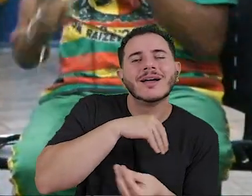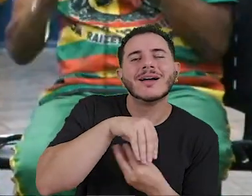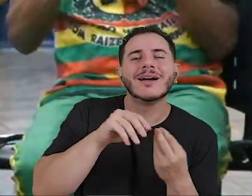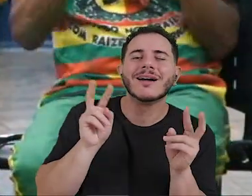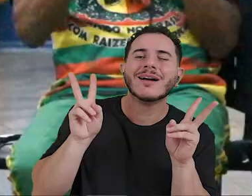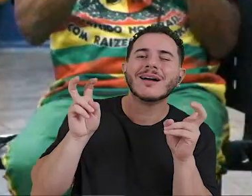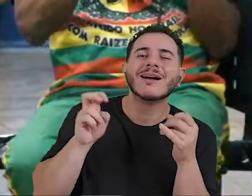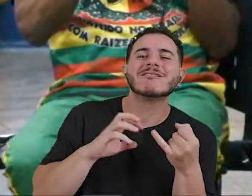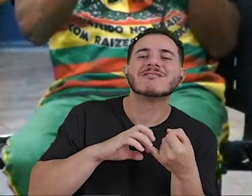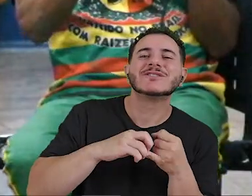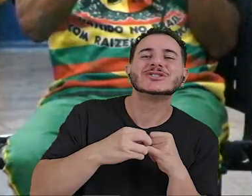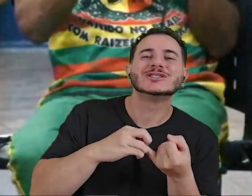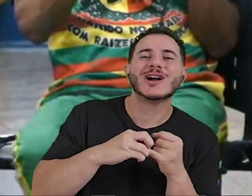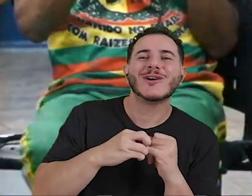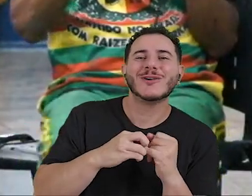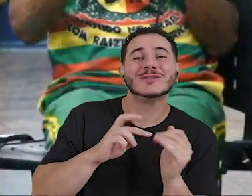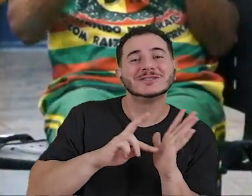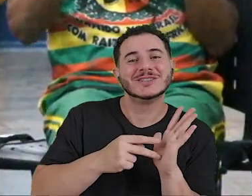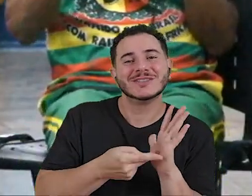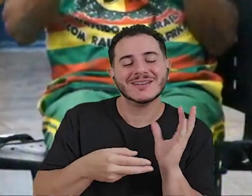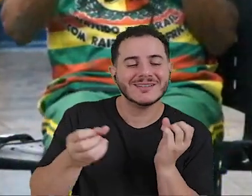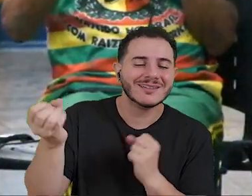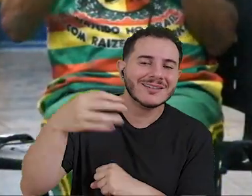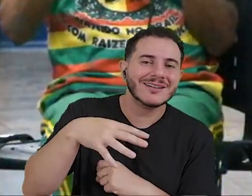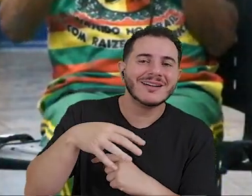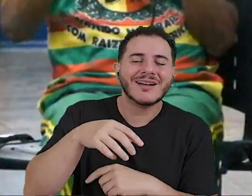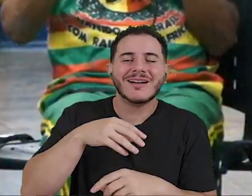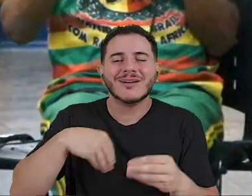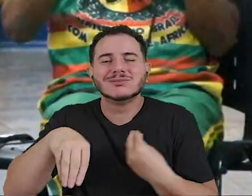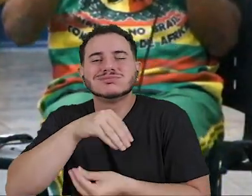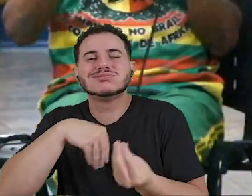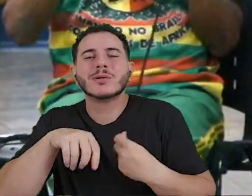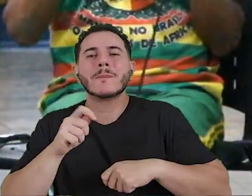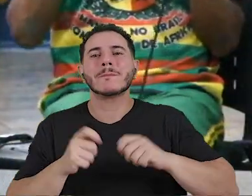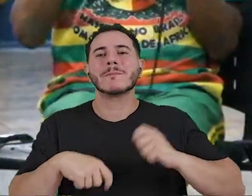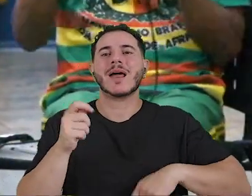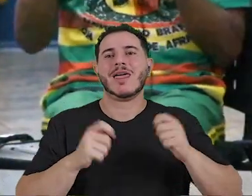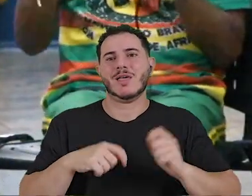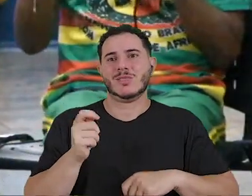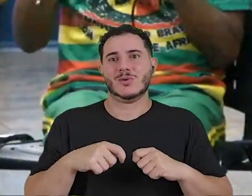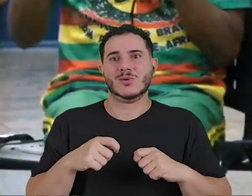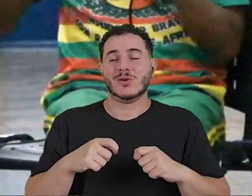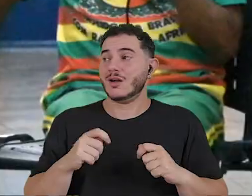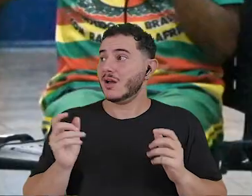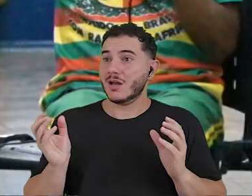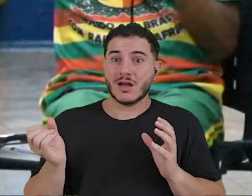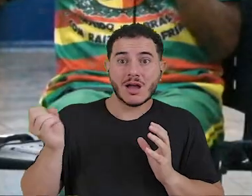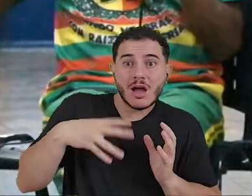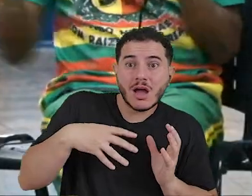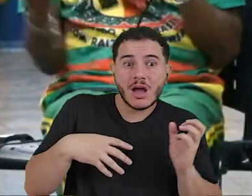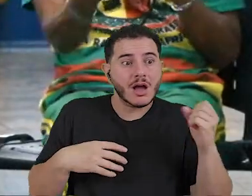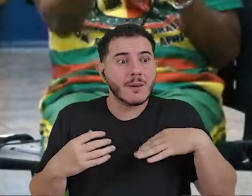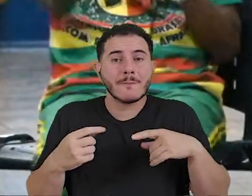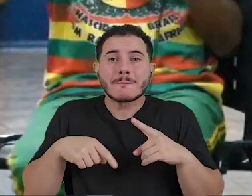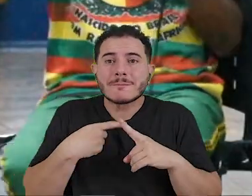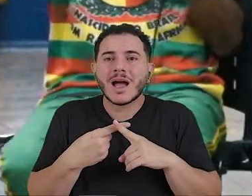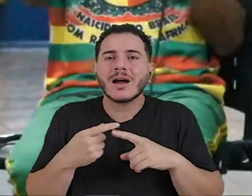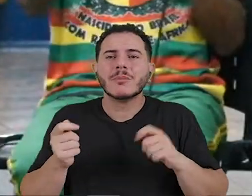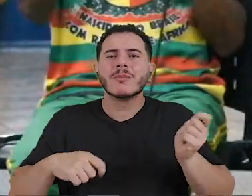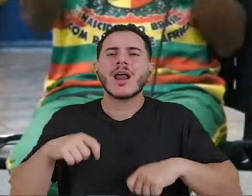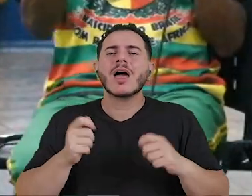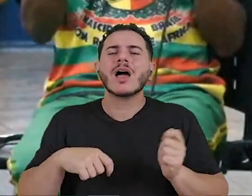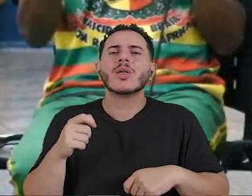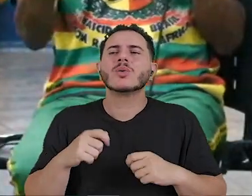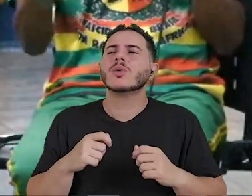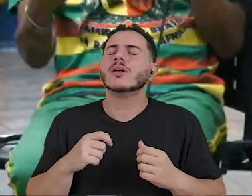notem, ficou gostoso, viu? Ficou saboroso. Porque se não tivesse isso tudinho, o